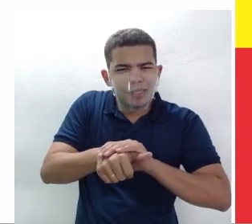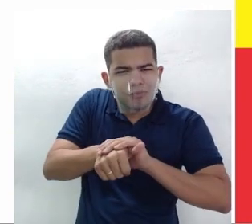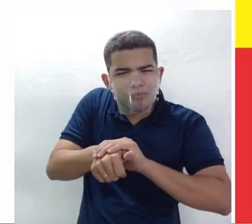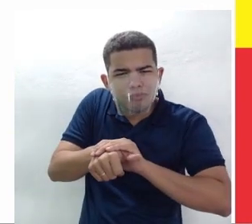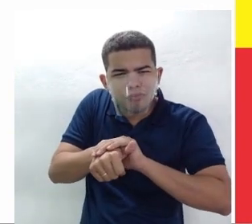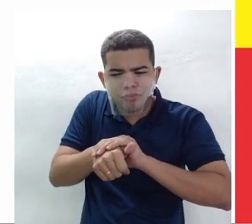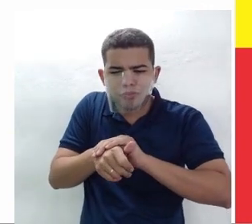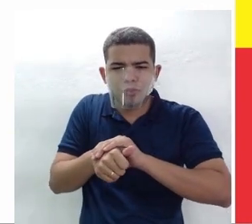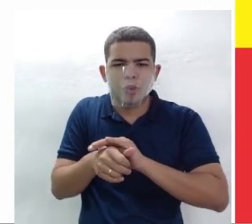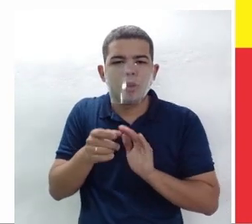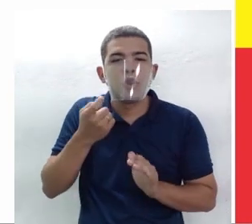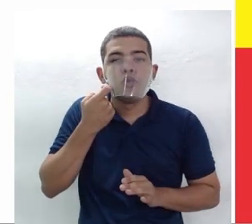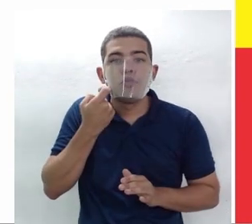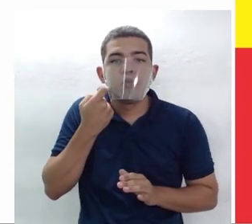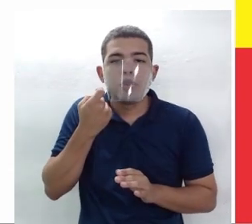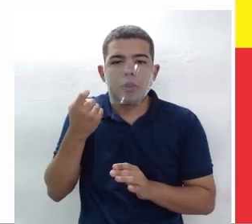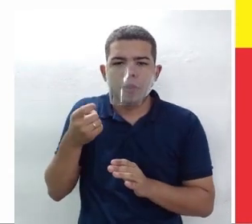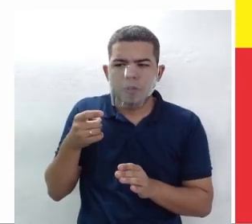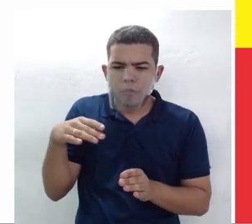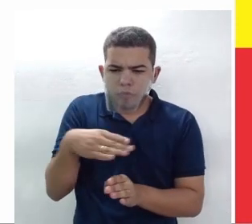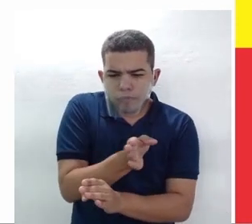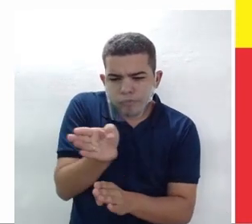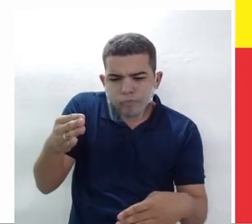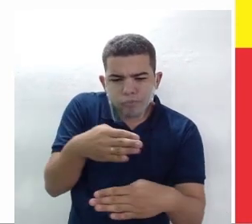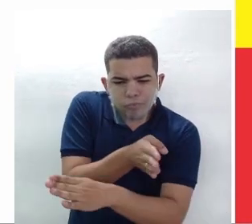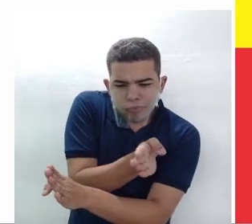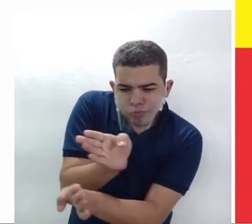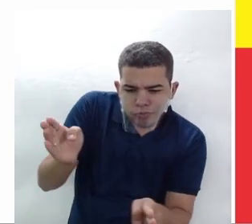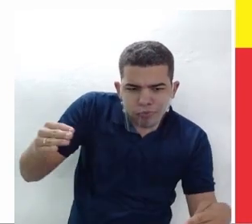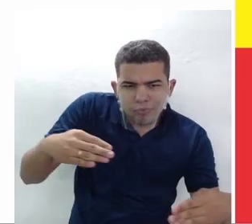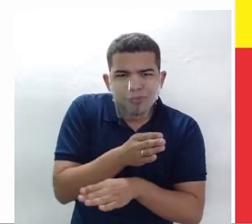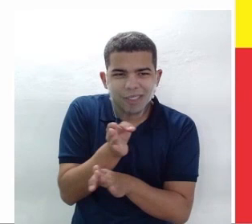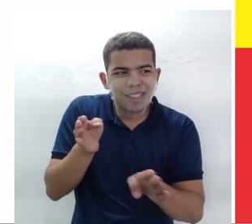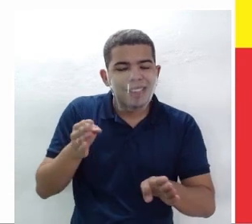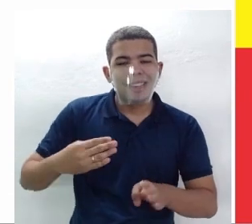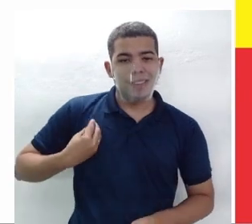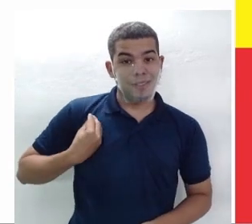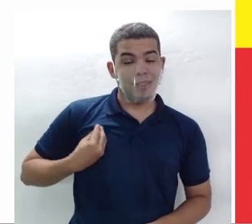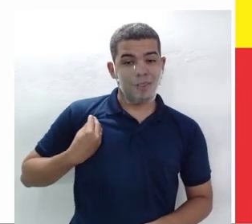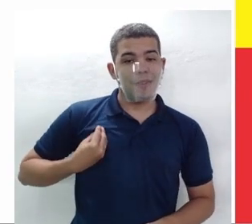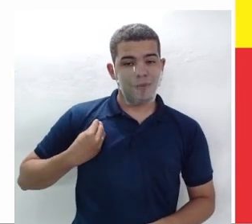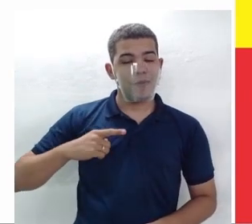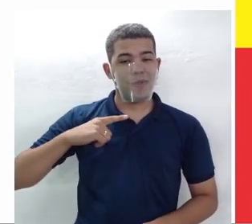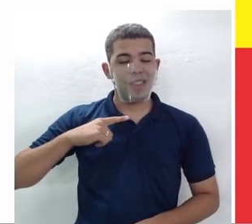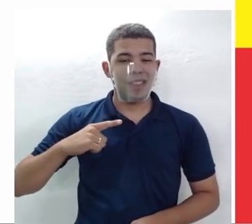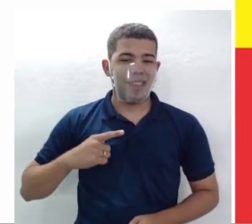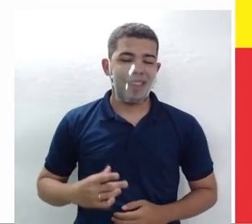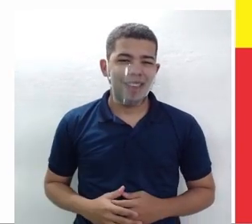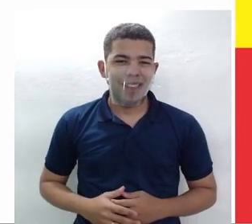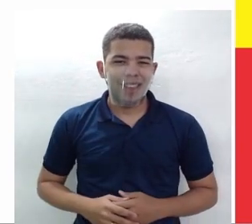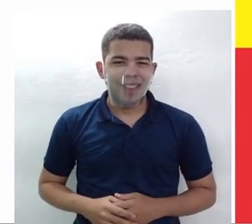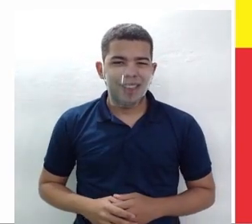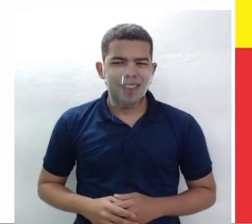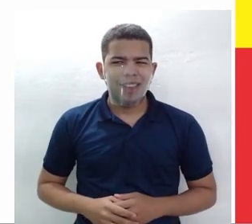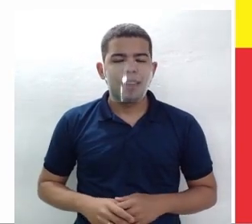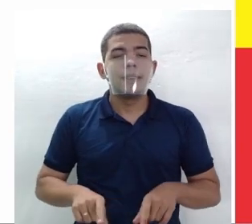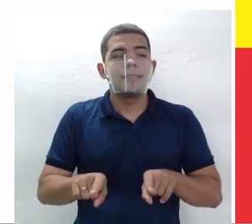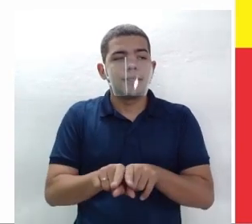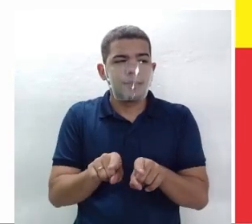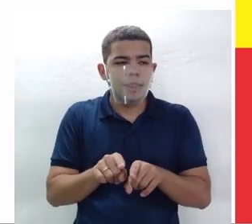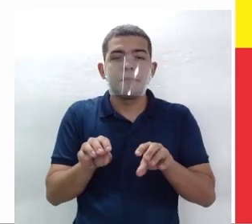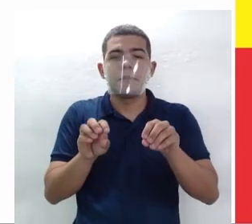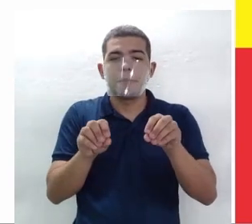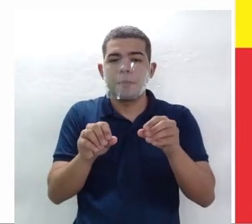uns peixinhos, que são justamente seres vivos que estão vivendo na água. E tem um ambiente